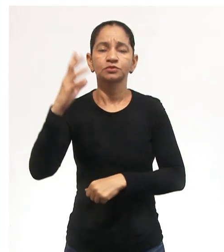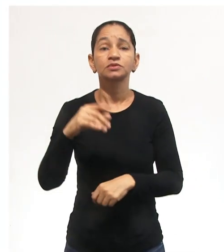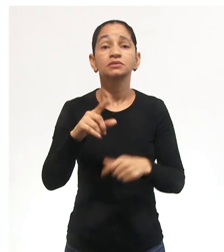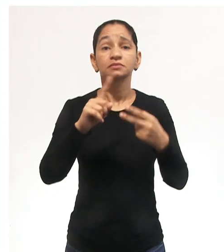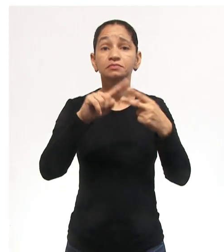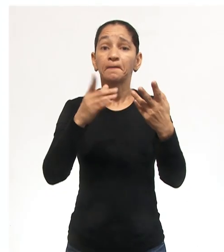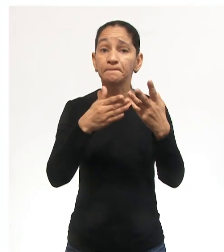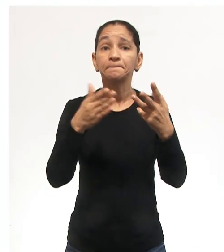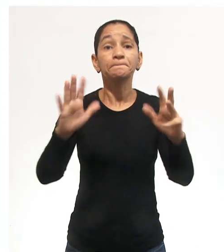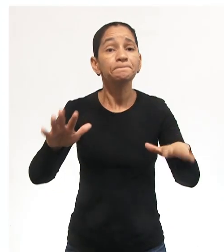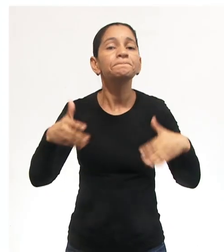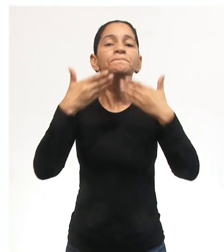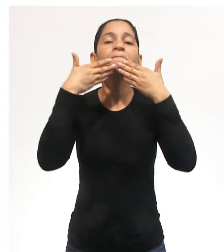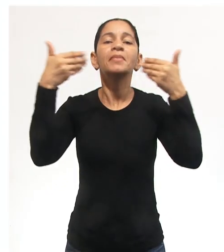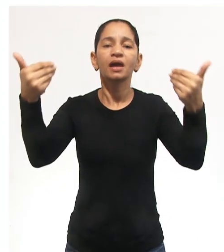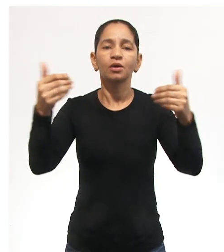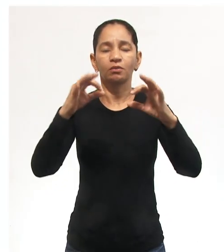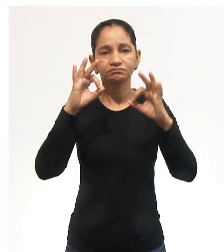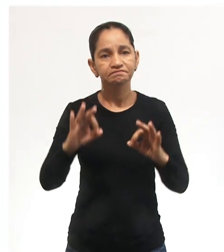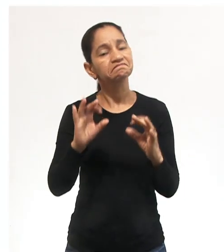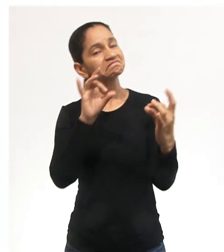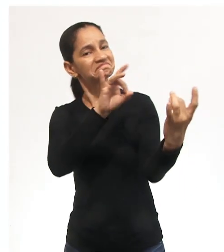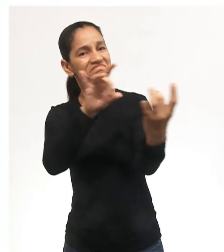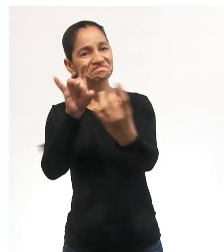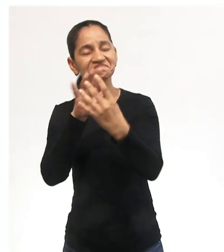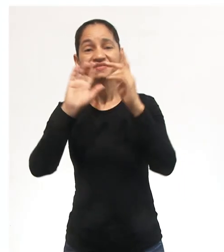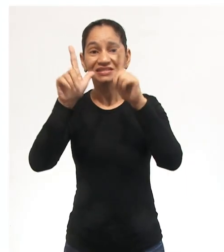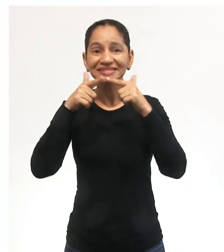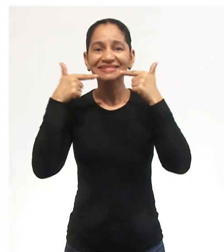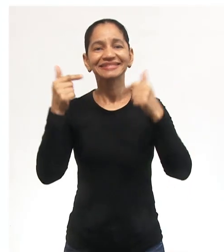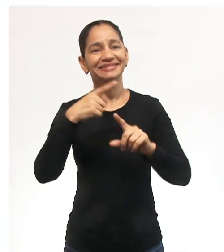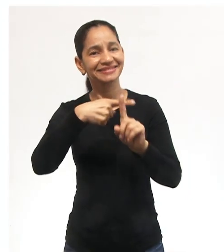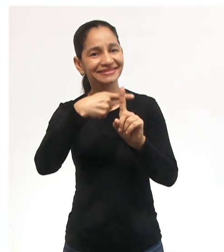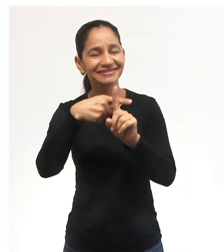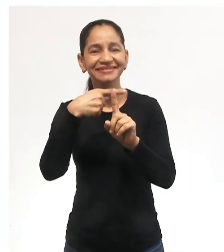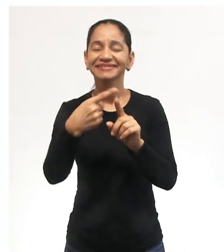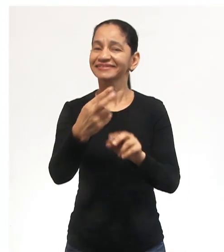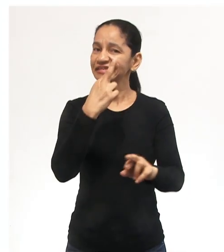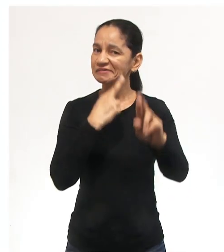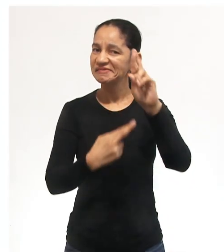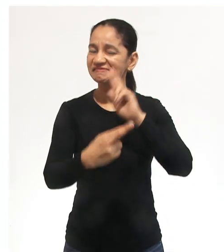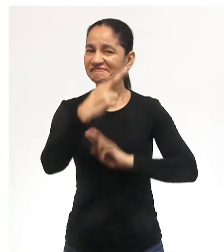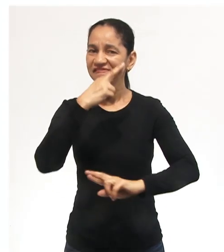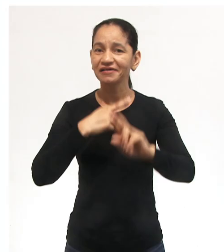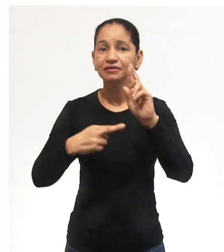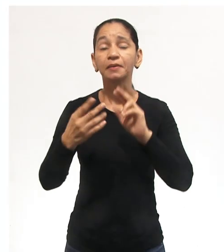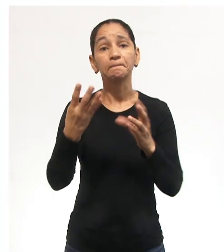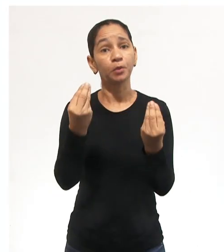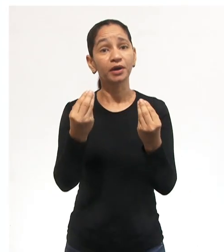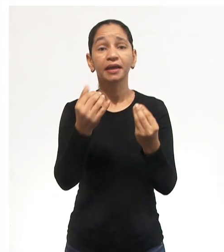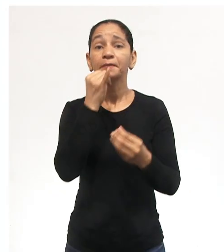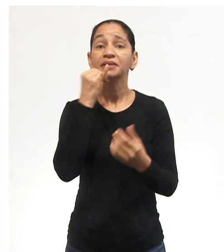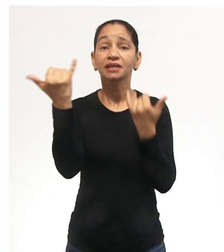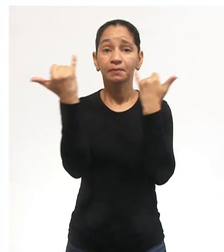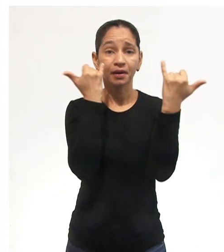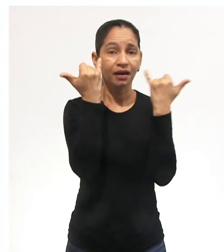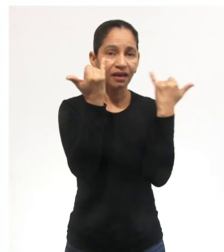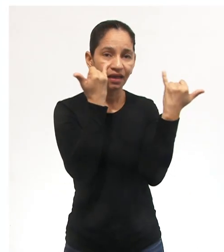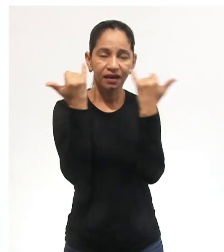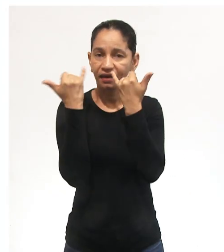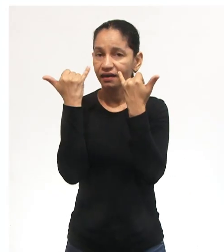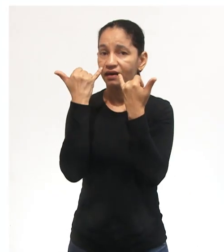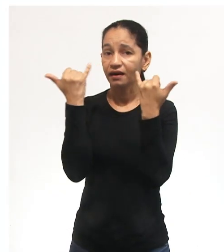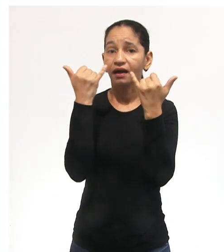cliente, relatórios integrados, porque vem muitas informações organizadas, por isso a gente fala integrados,